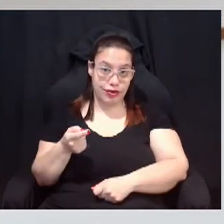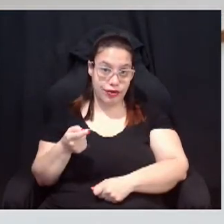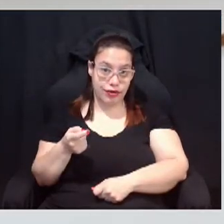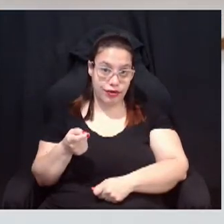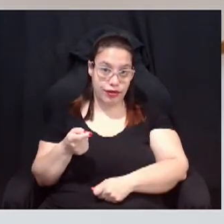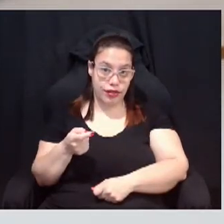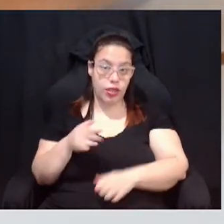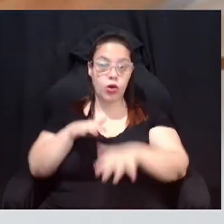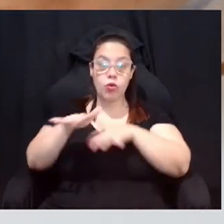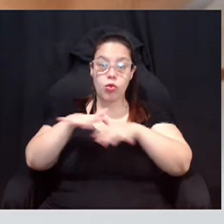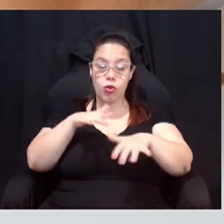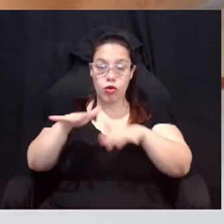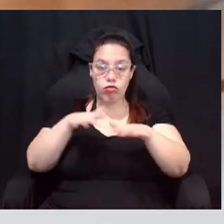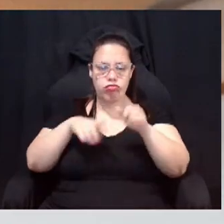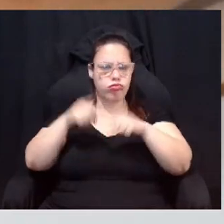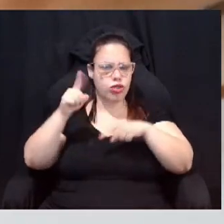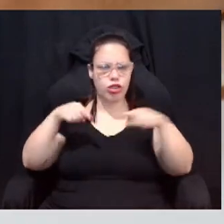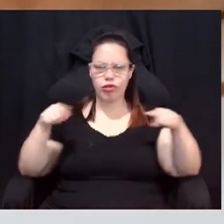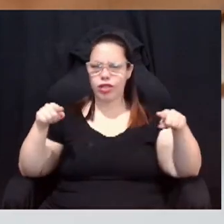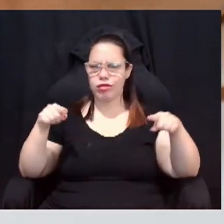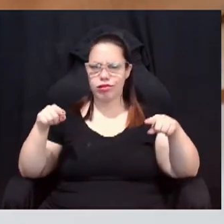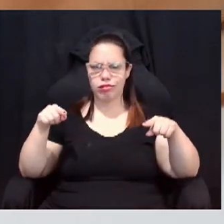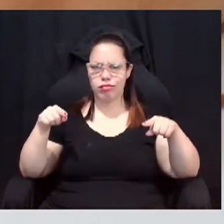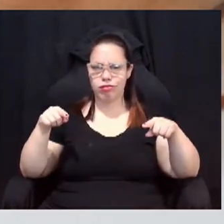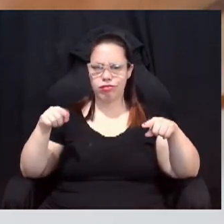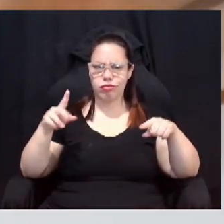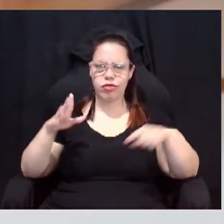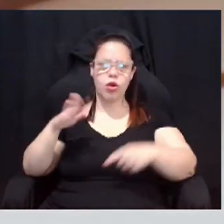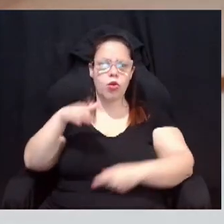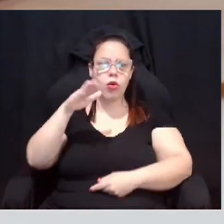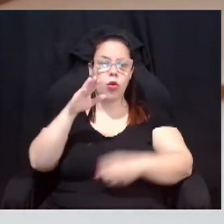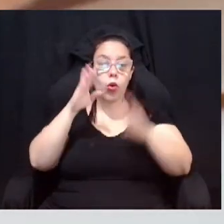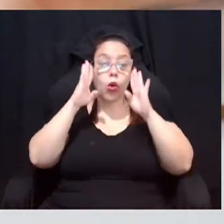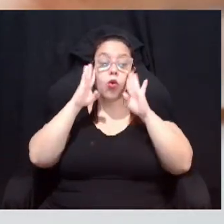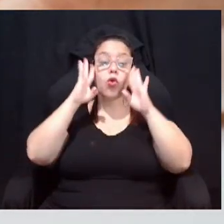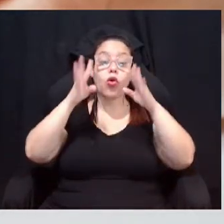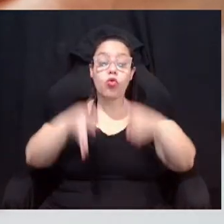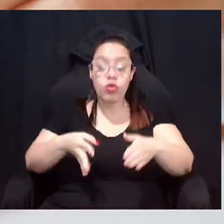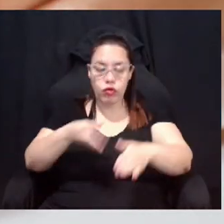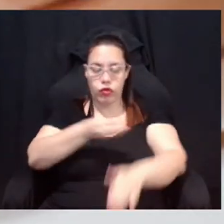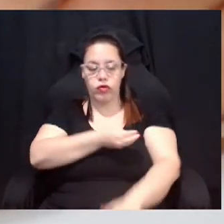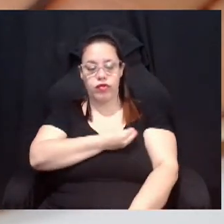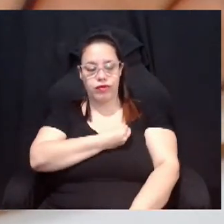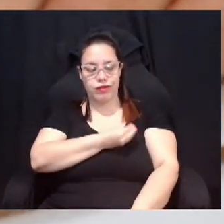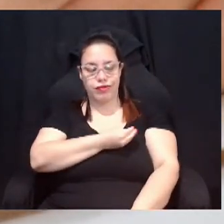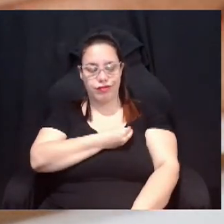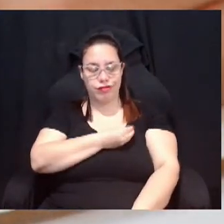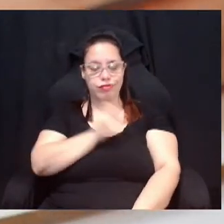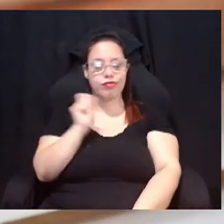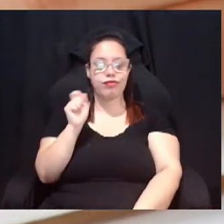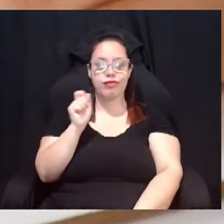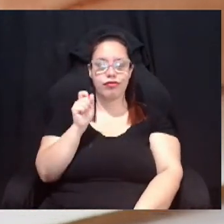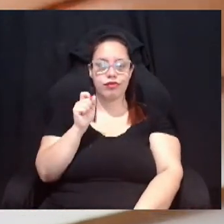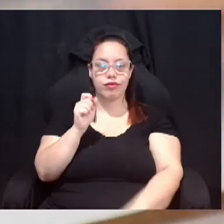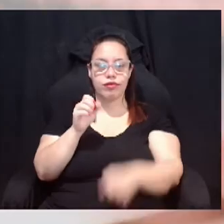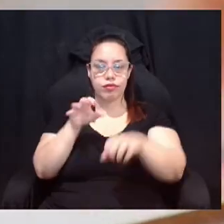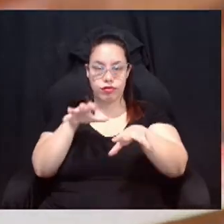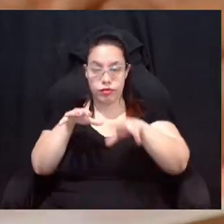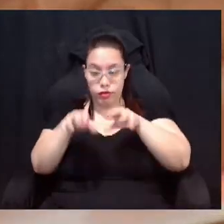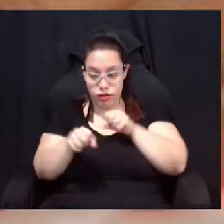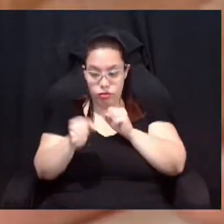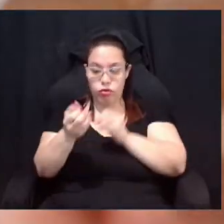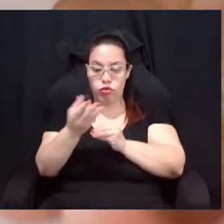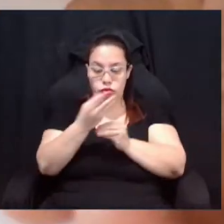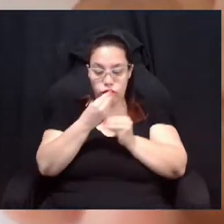muito diverso, assim, é muito mais focado na convivência do que na formação de artesãs. Inclusive,